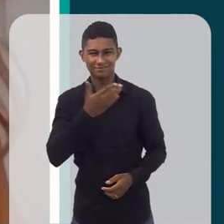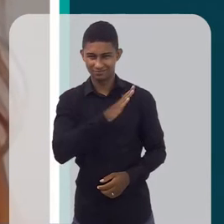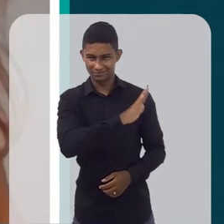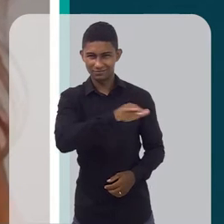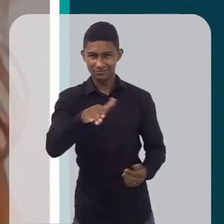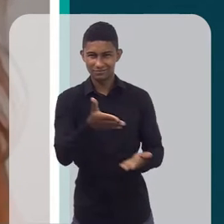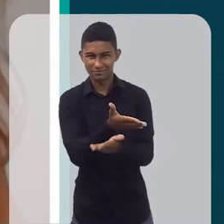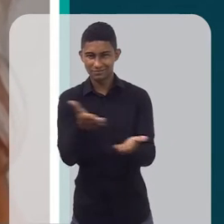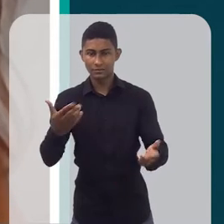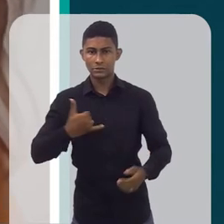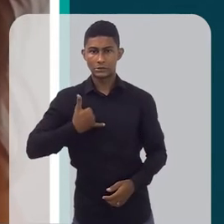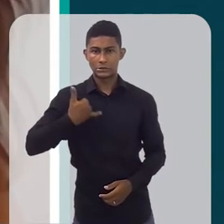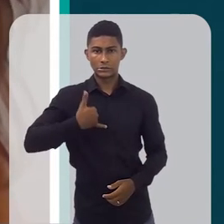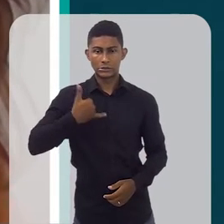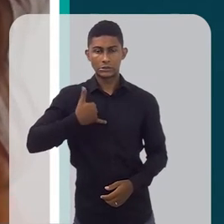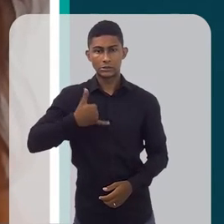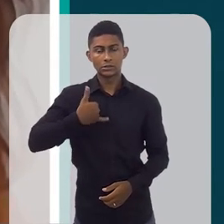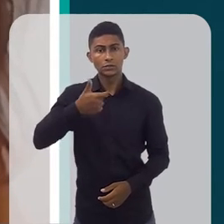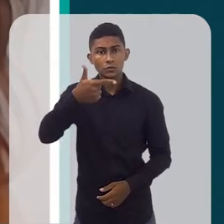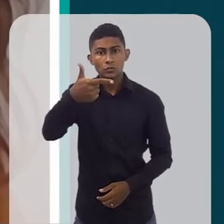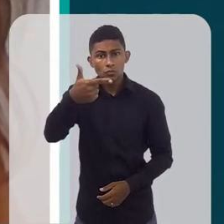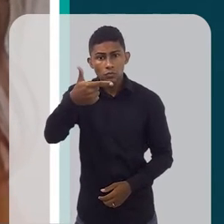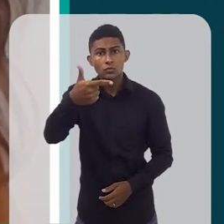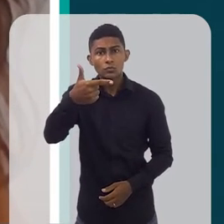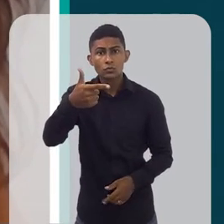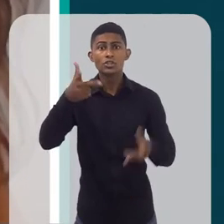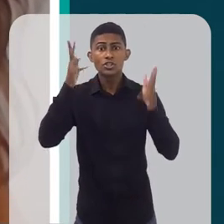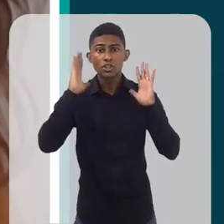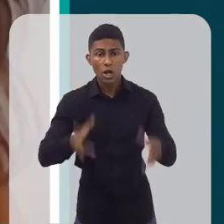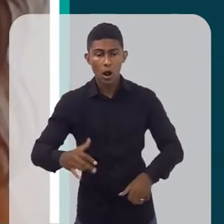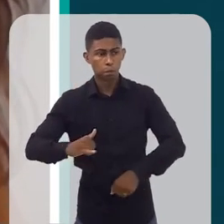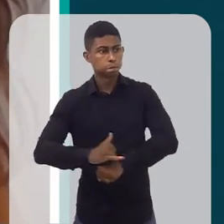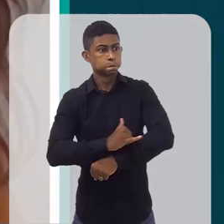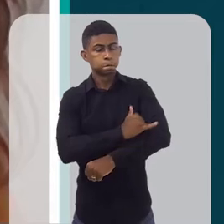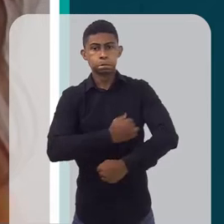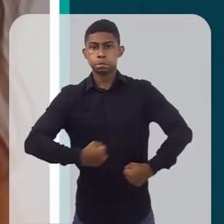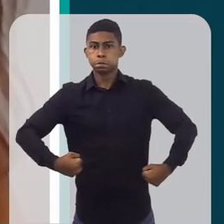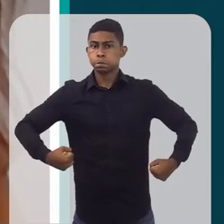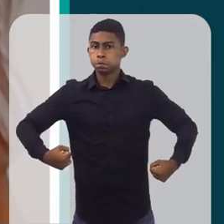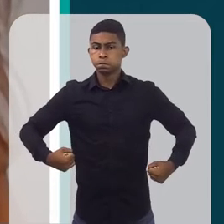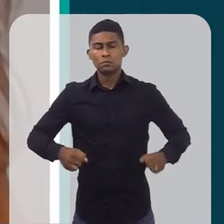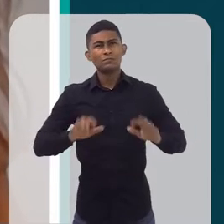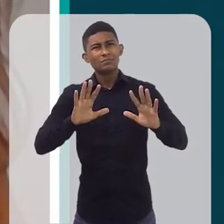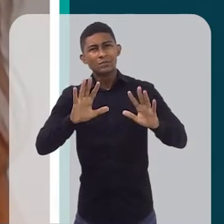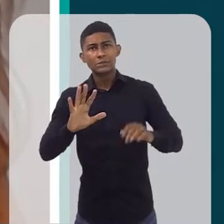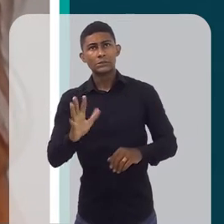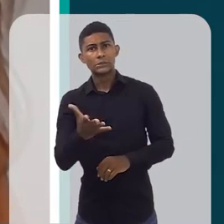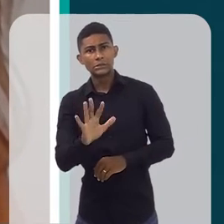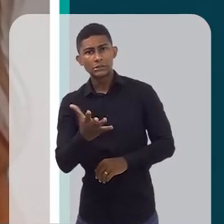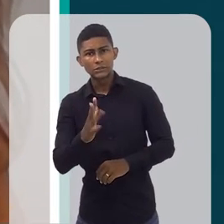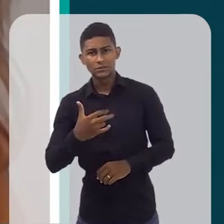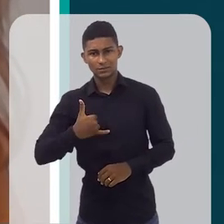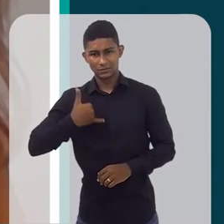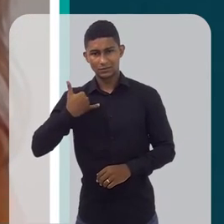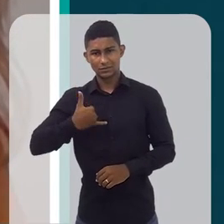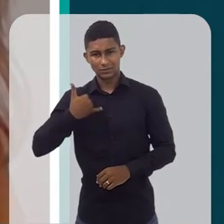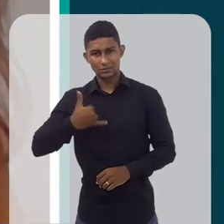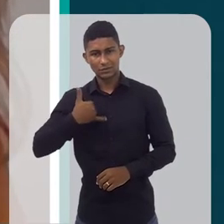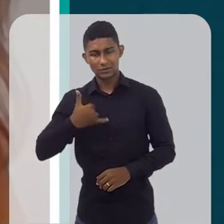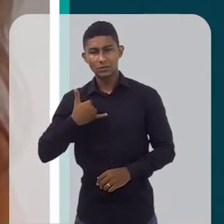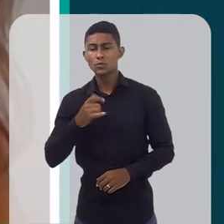grande de criança abaixo dos 2 anos já estão obesas. Mas a faixa etária